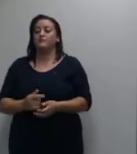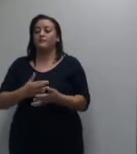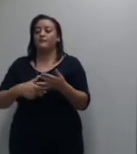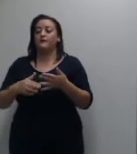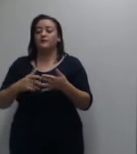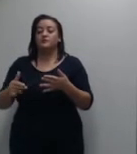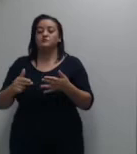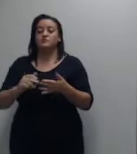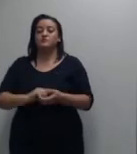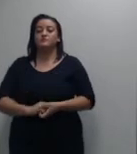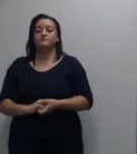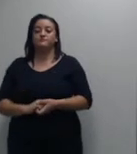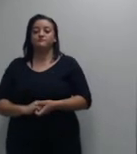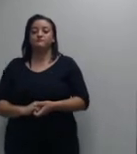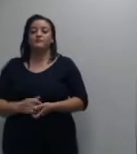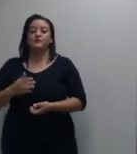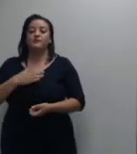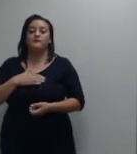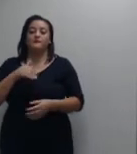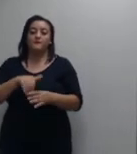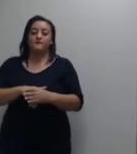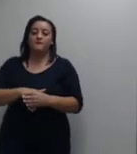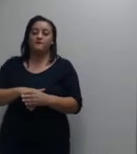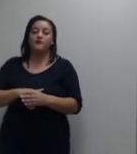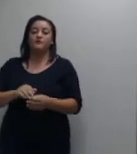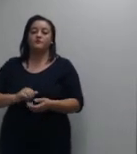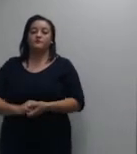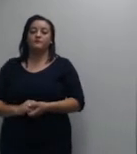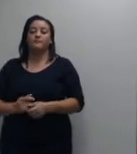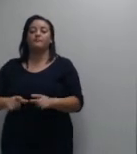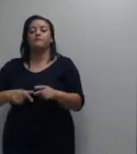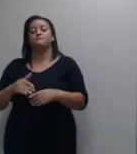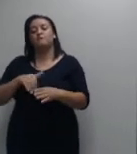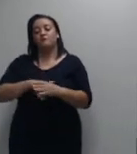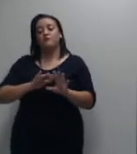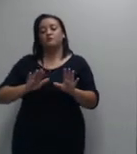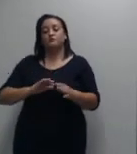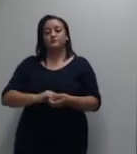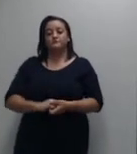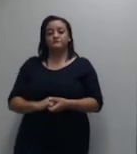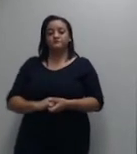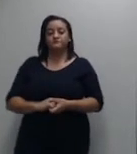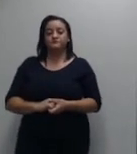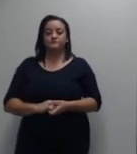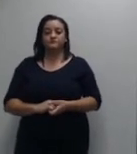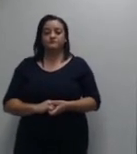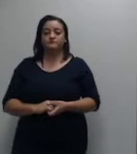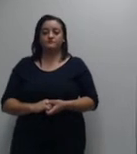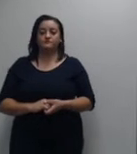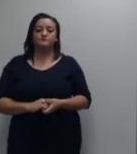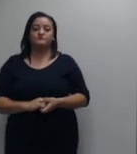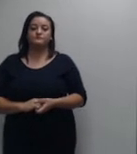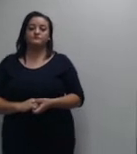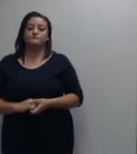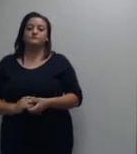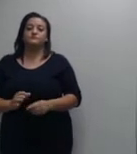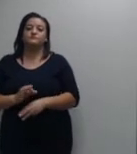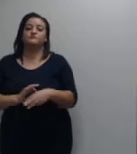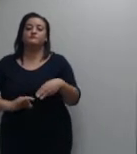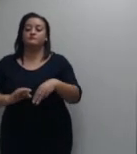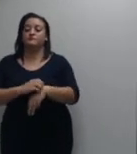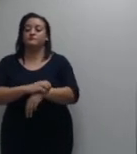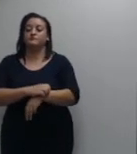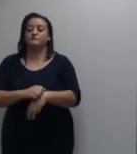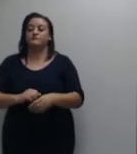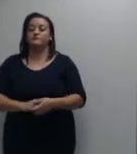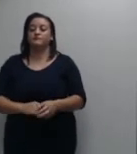internos é como penso apoio como pode e o eminente relator como